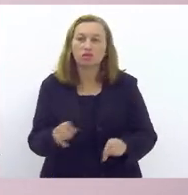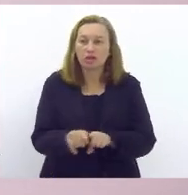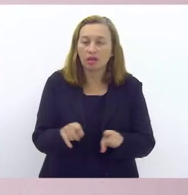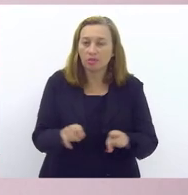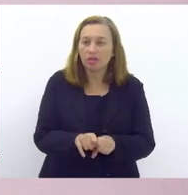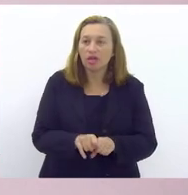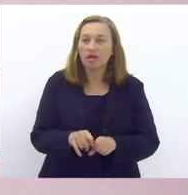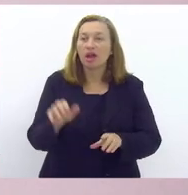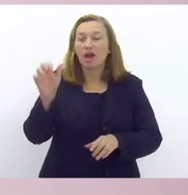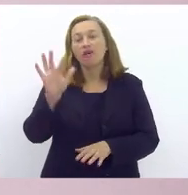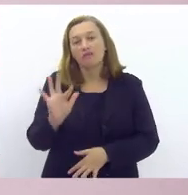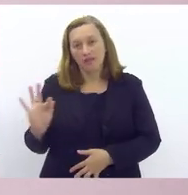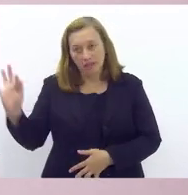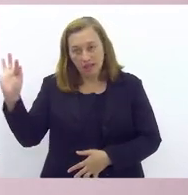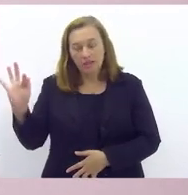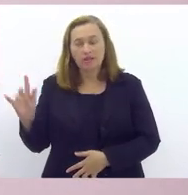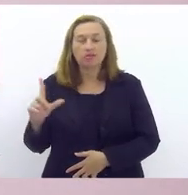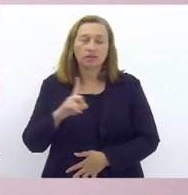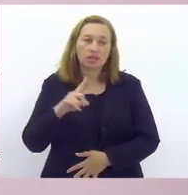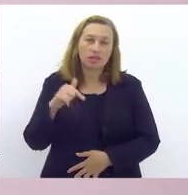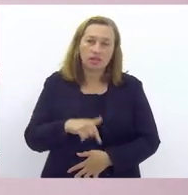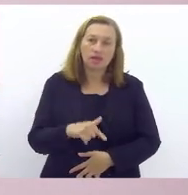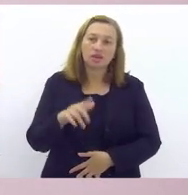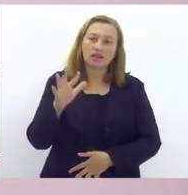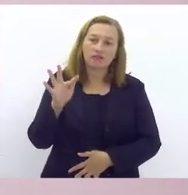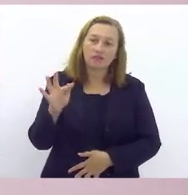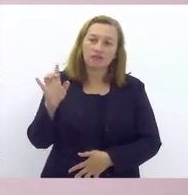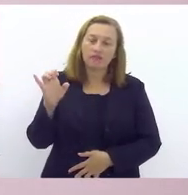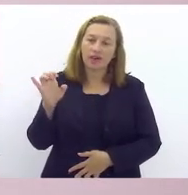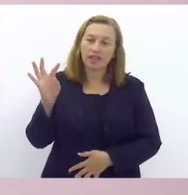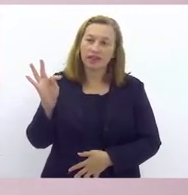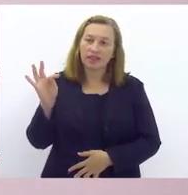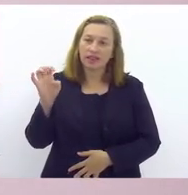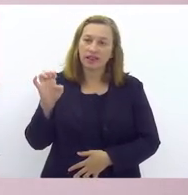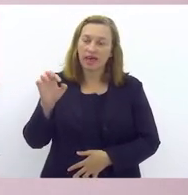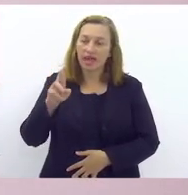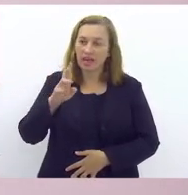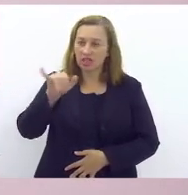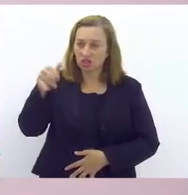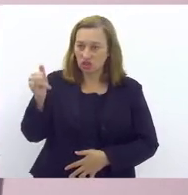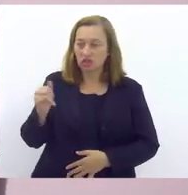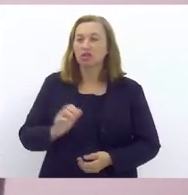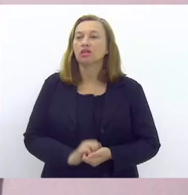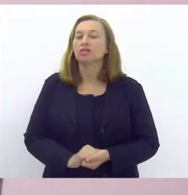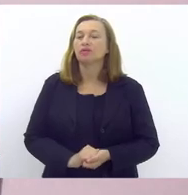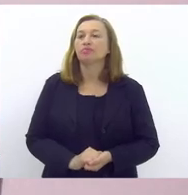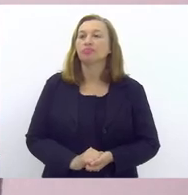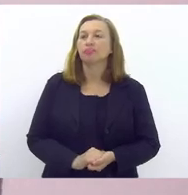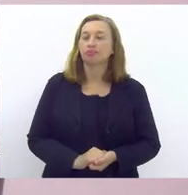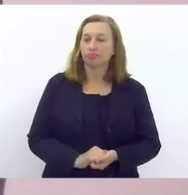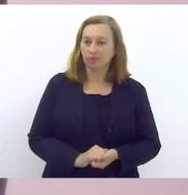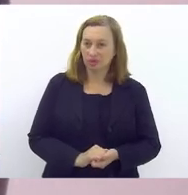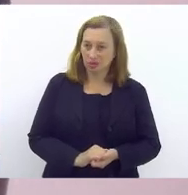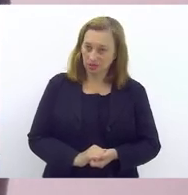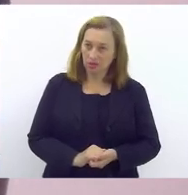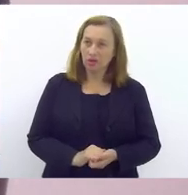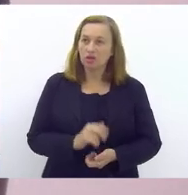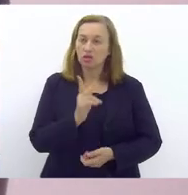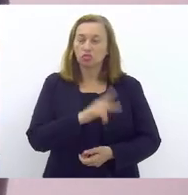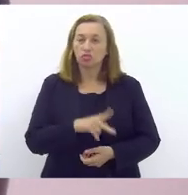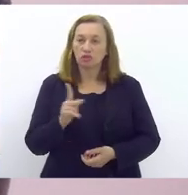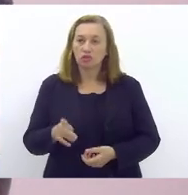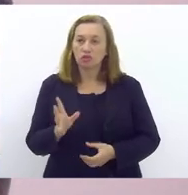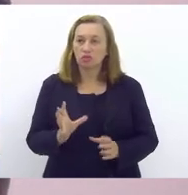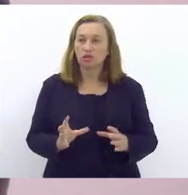nossa federação, né? A FETERJ. Assim como isso, são os professores da